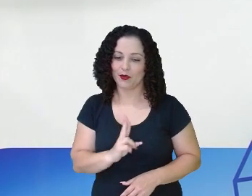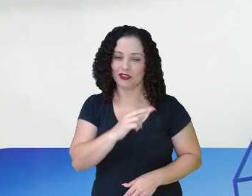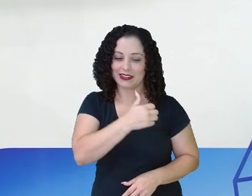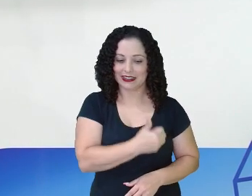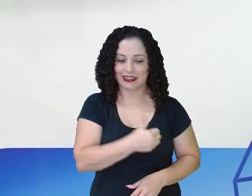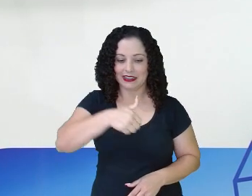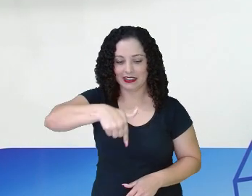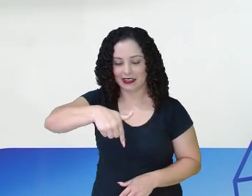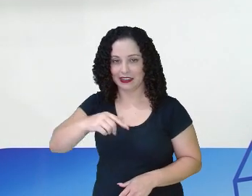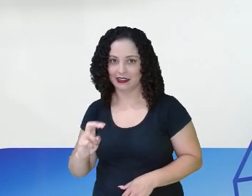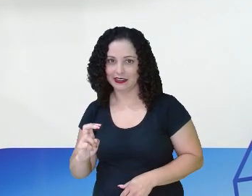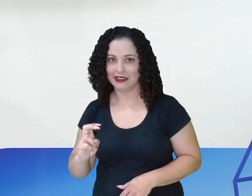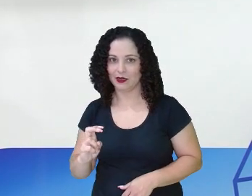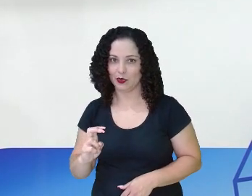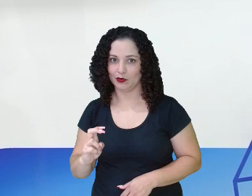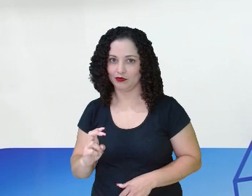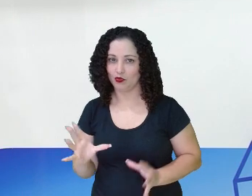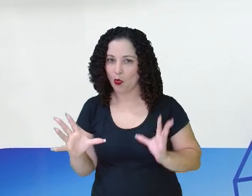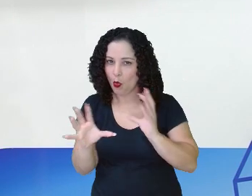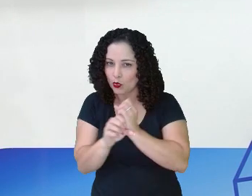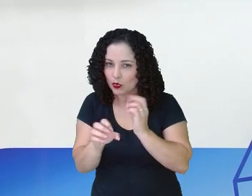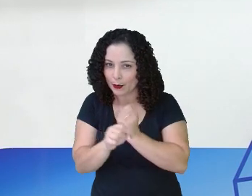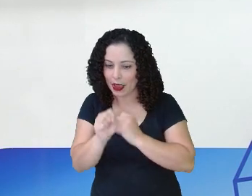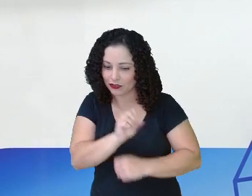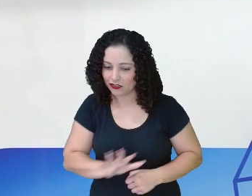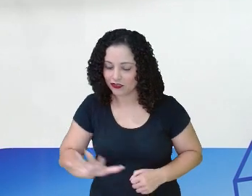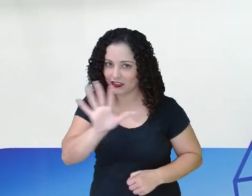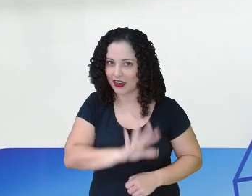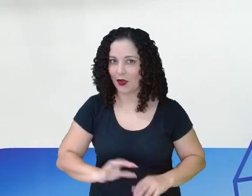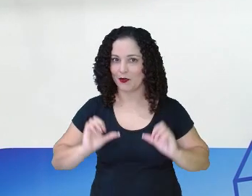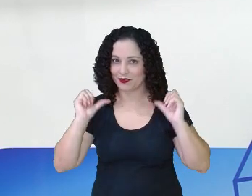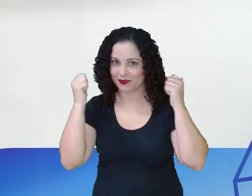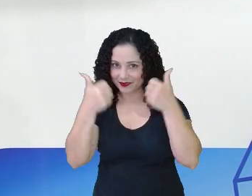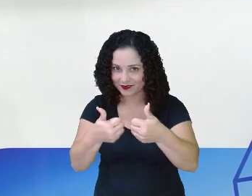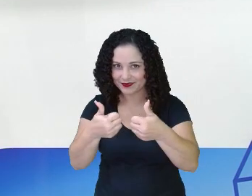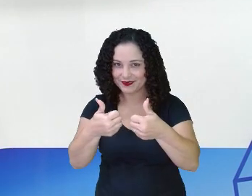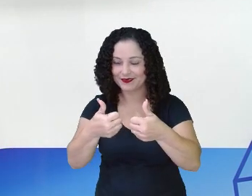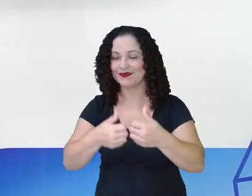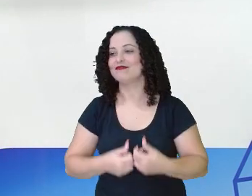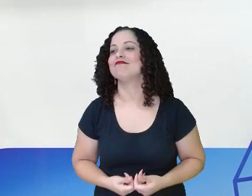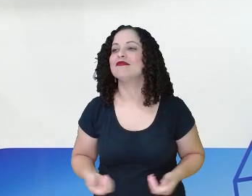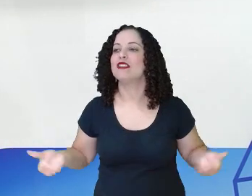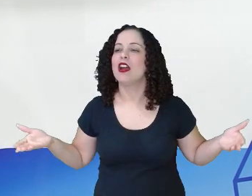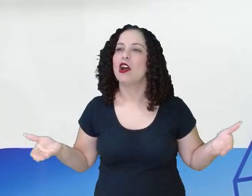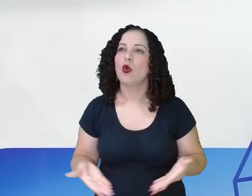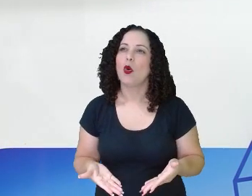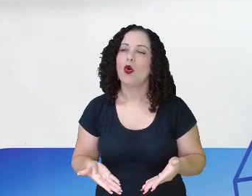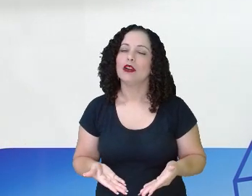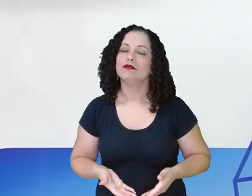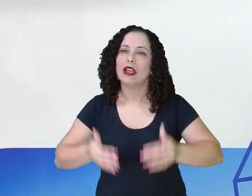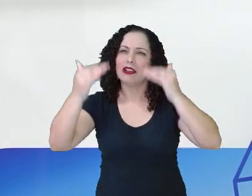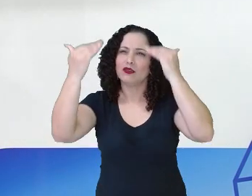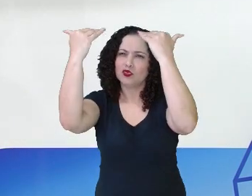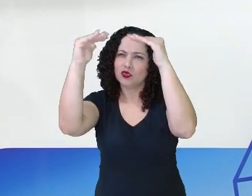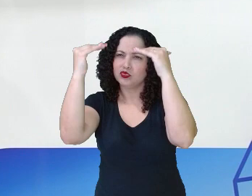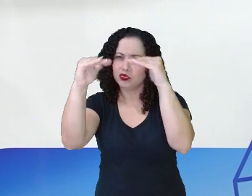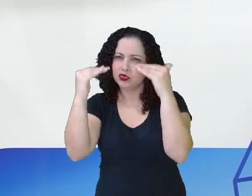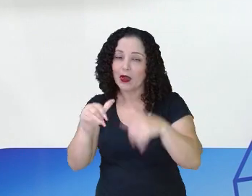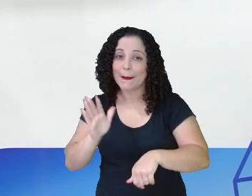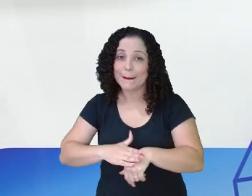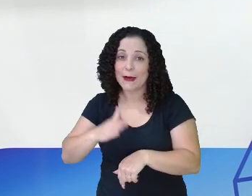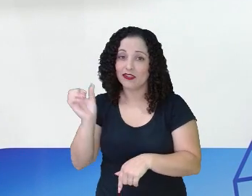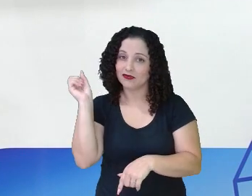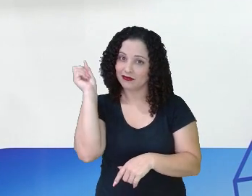175 salgadinhos. Tranquilo até aí? Beleza? Professora, com mais parcelas ficou mais